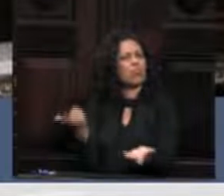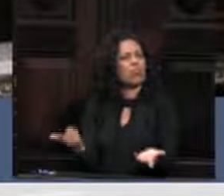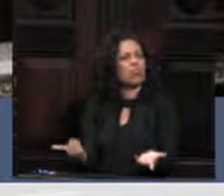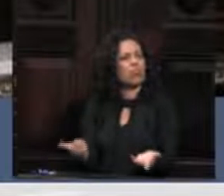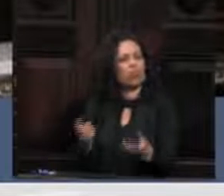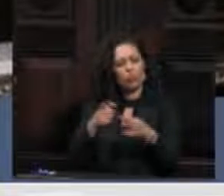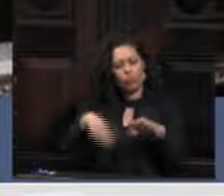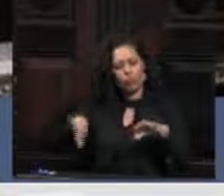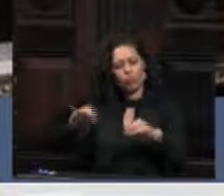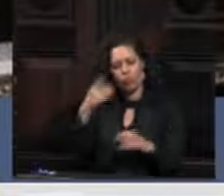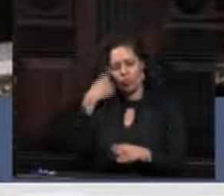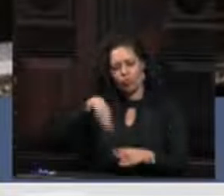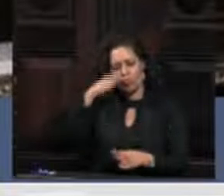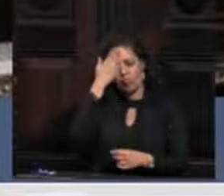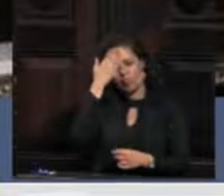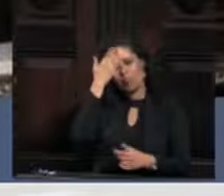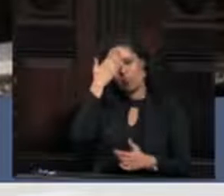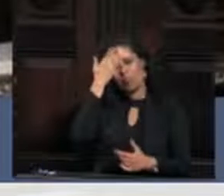Todos nós sabemos